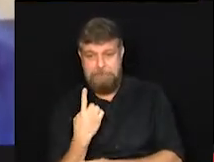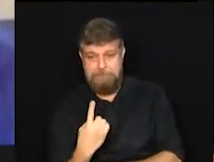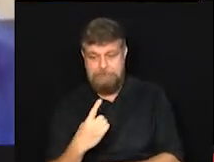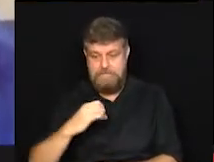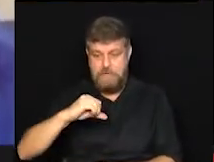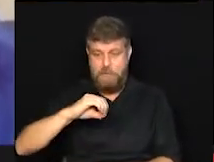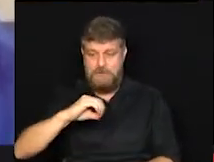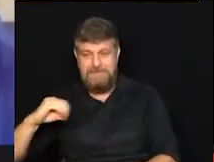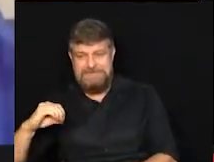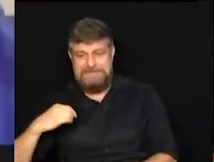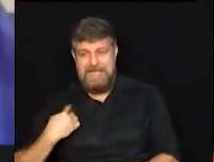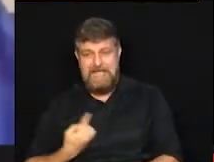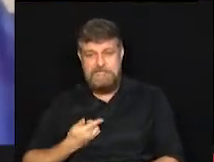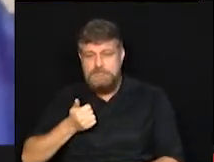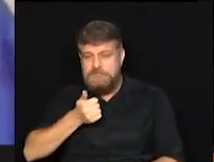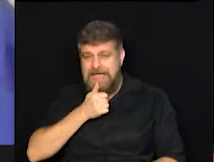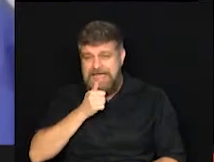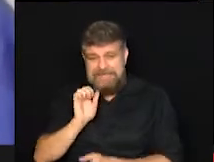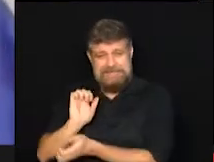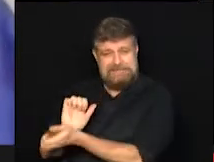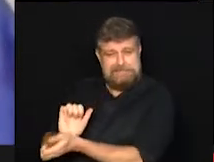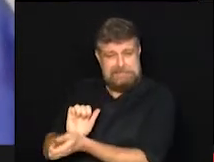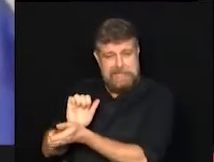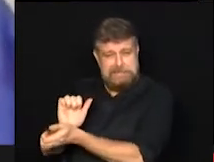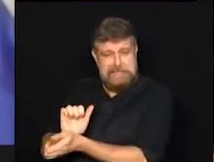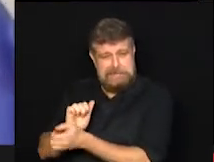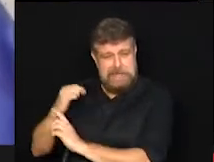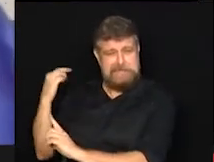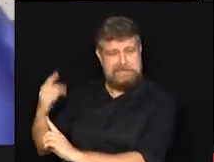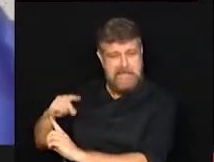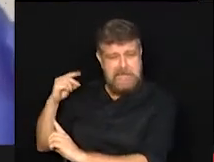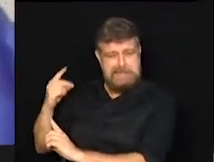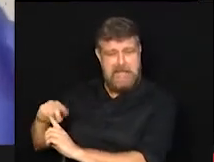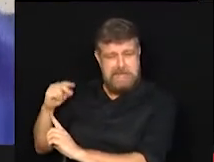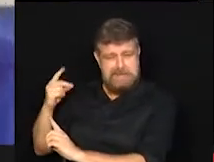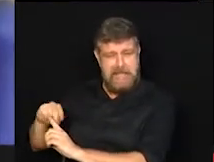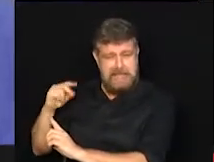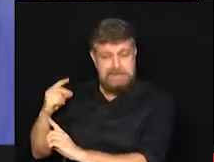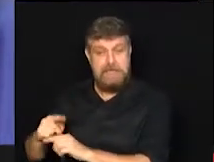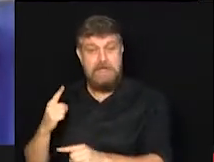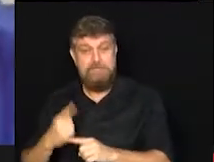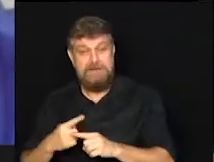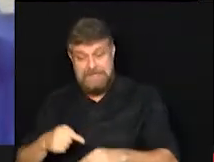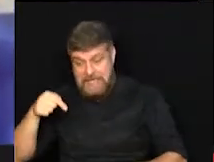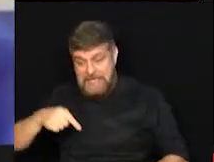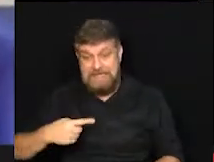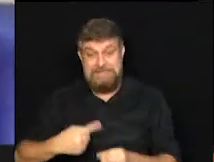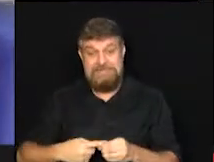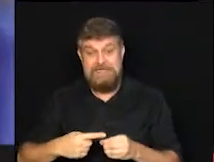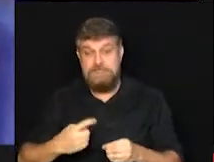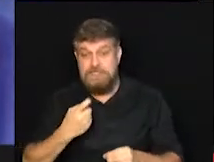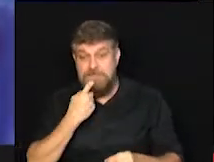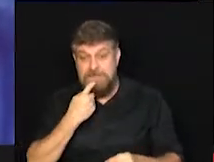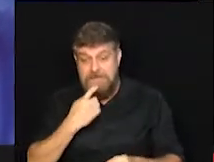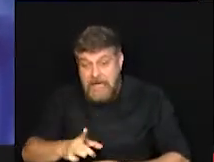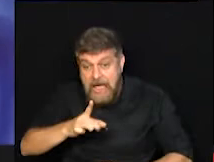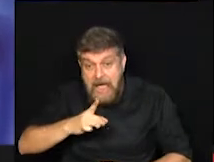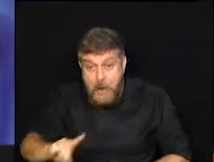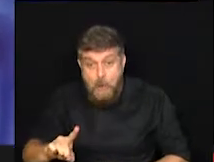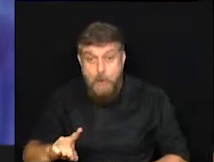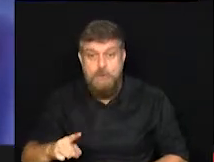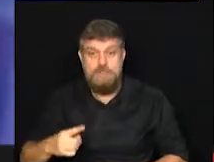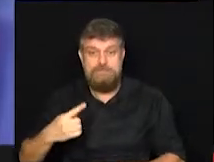nós ainda estávamos num processo de escravização aqui na cidade de Campinas, justamente pelo fato de ser a última cidade a abolir a escravidão